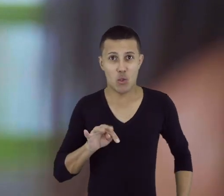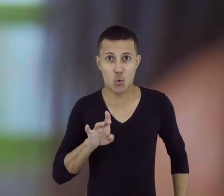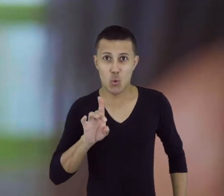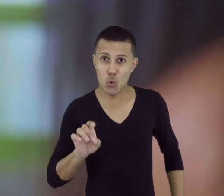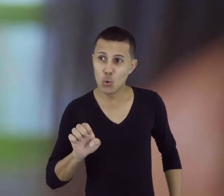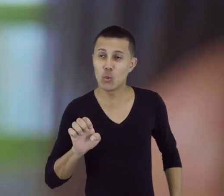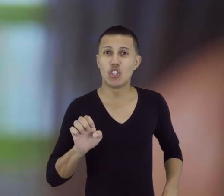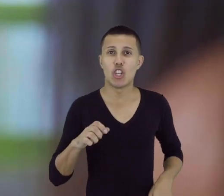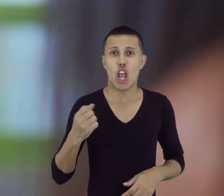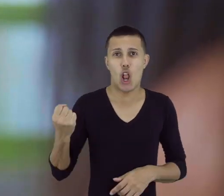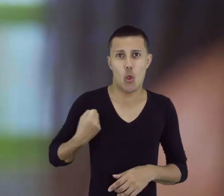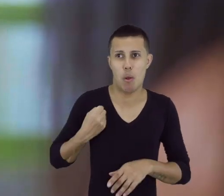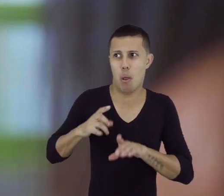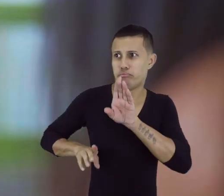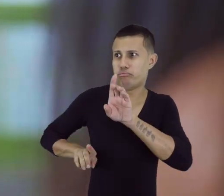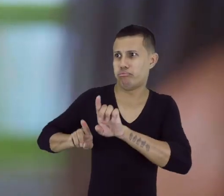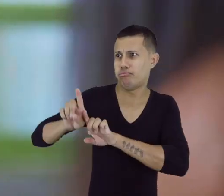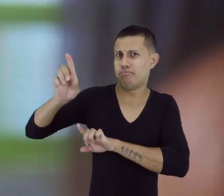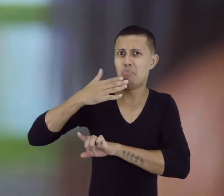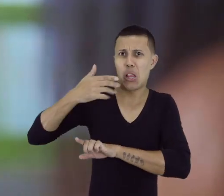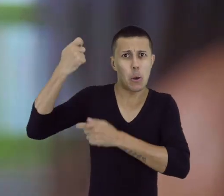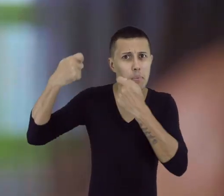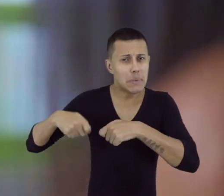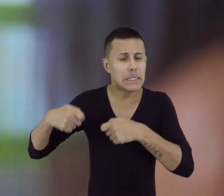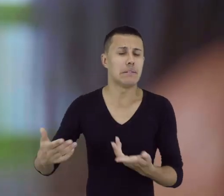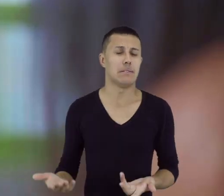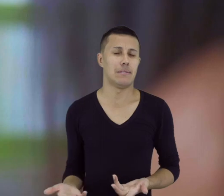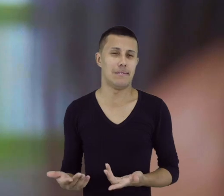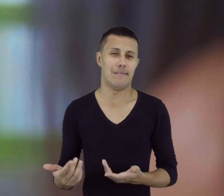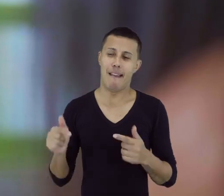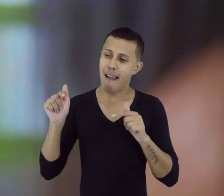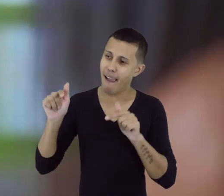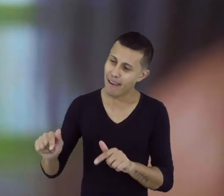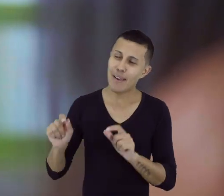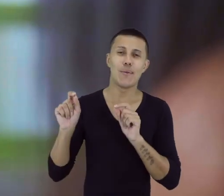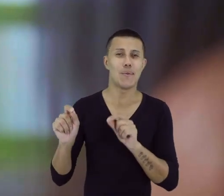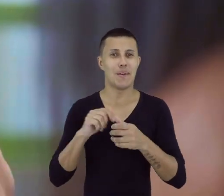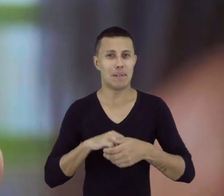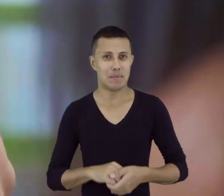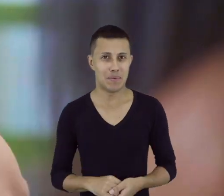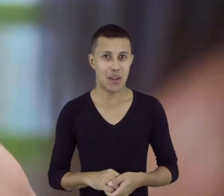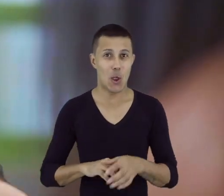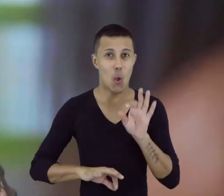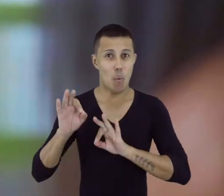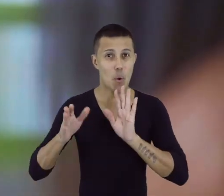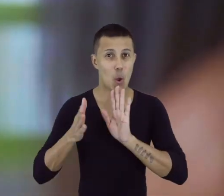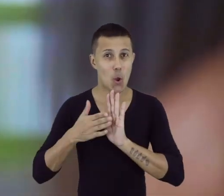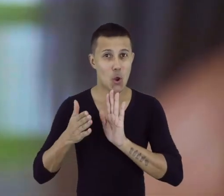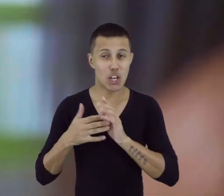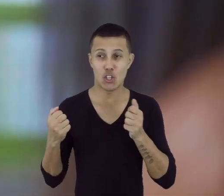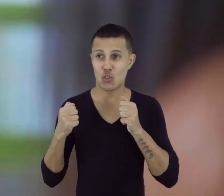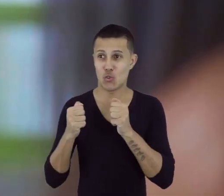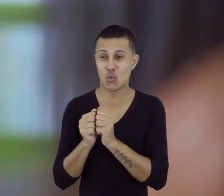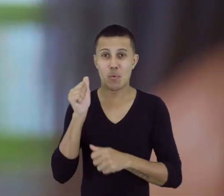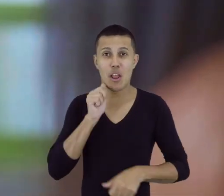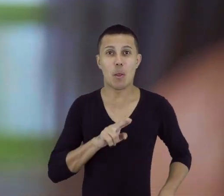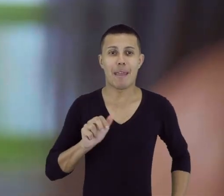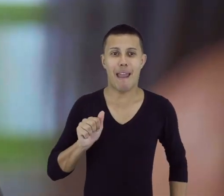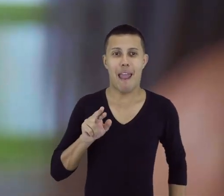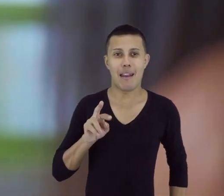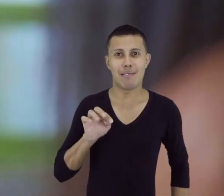Vitude, meus números precisam ser muito melhores. Então, acho que tem essa coisa É aí que eu acho que foi no projeto que eu te falei com a